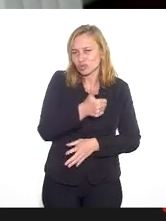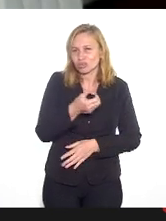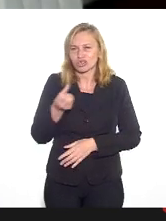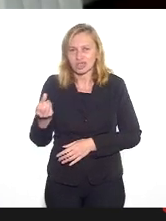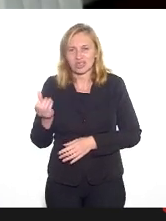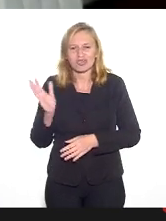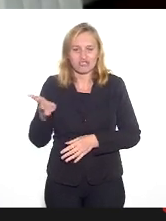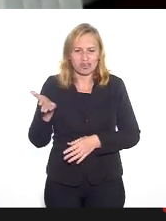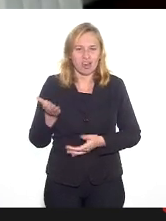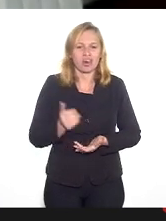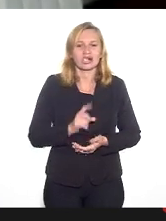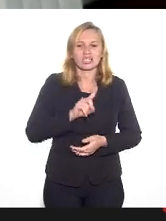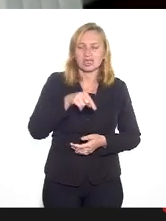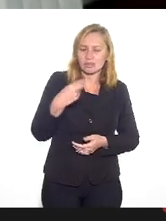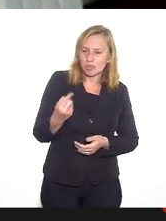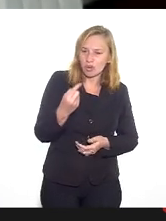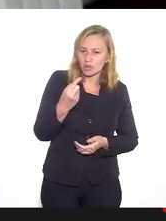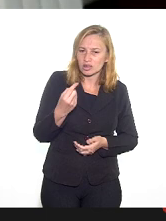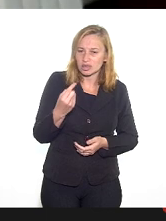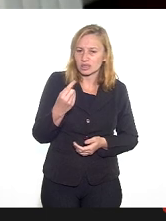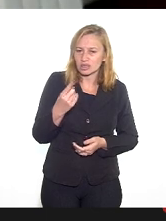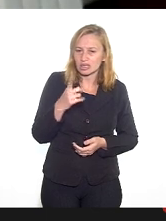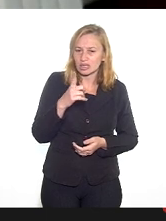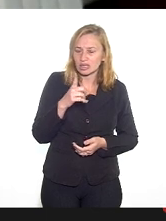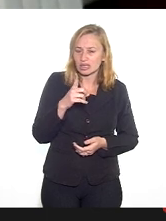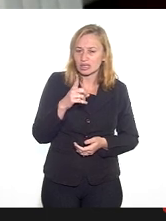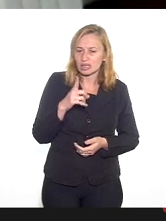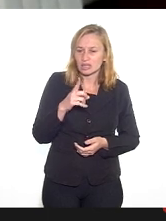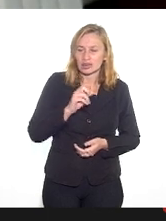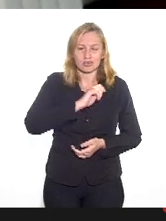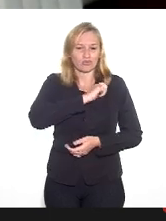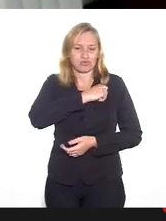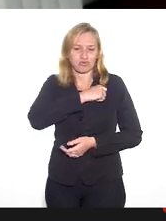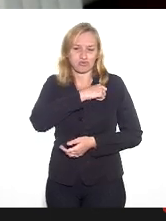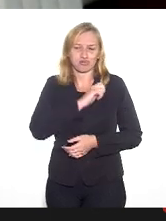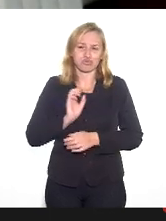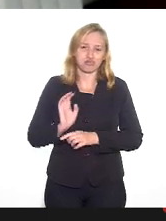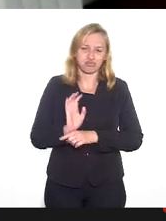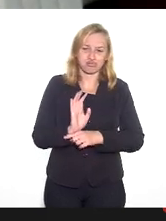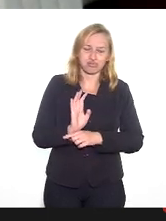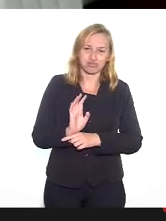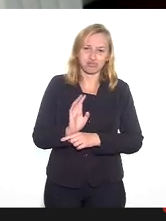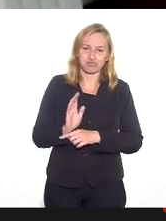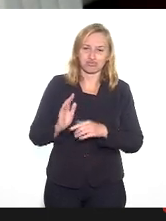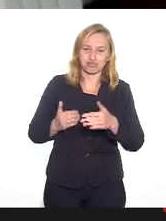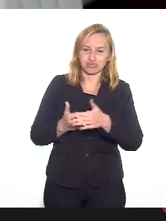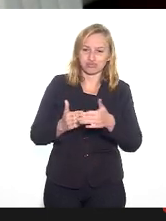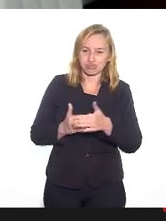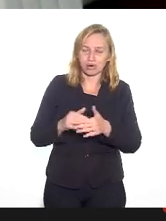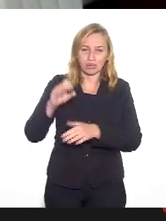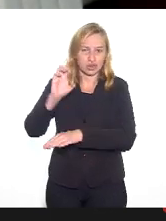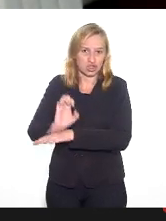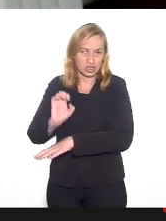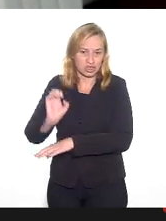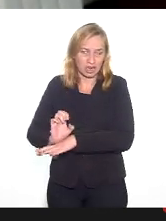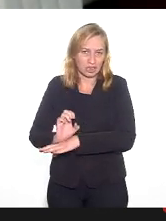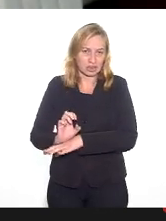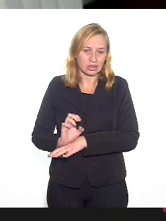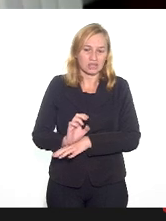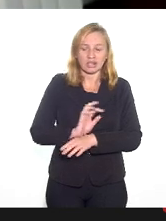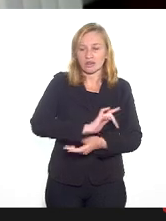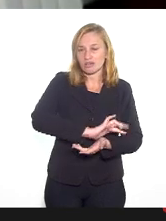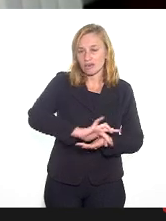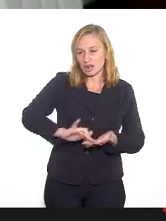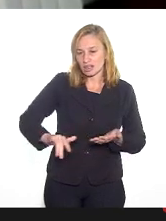2016 e depois a adesão ao regime de recuperação fiscal, as limitações que foram impostas ao Estado por conta dessas